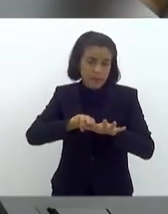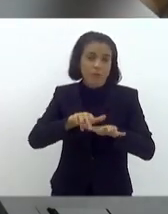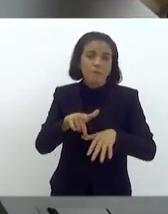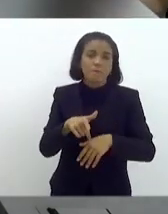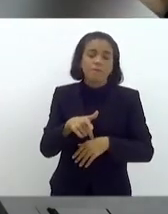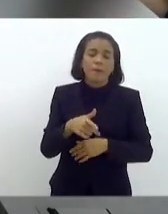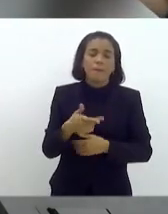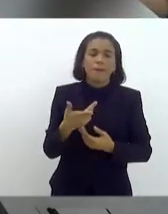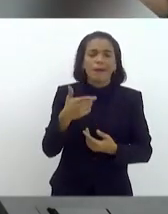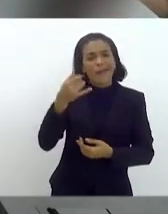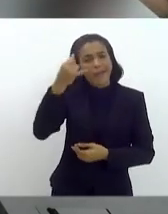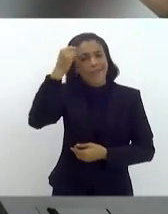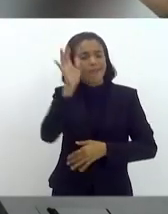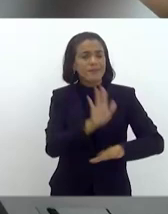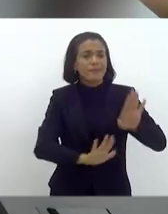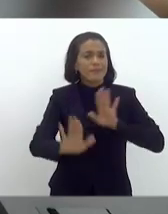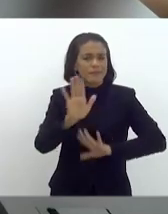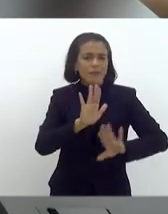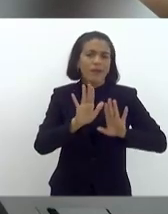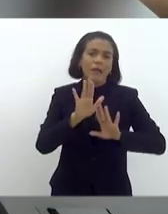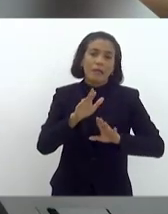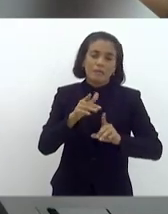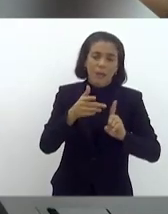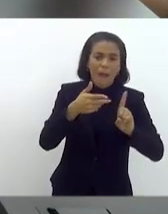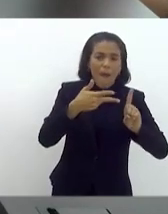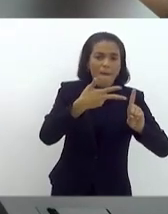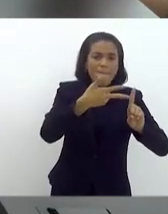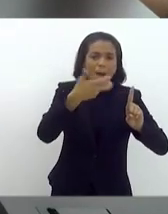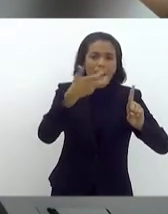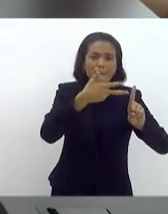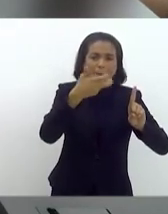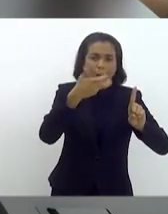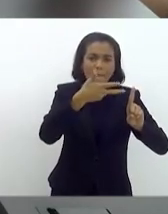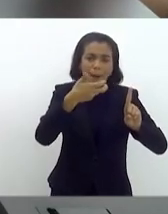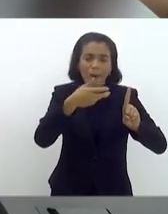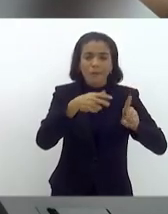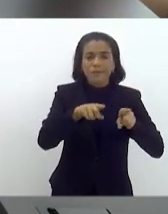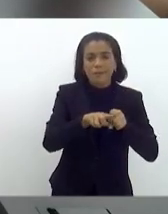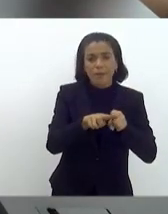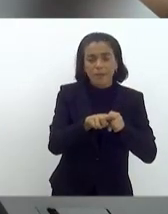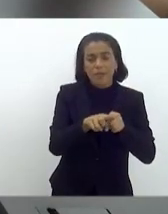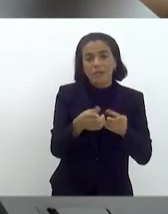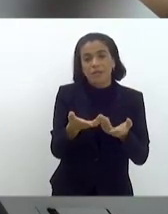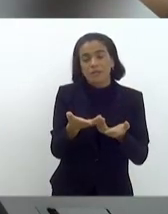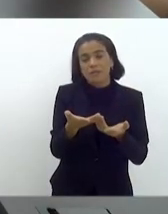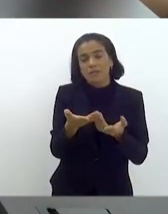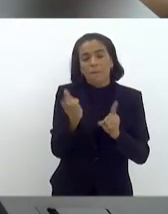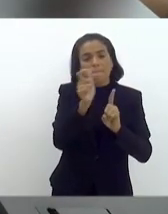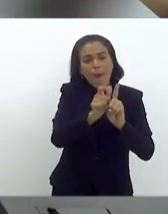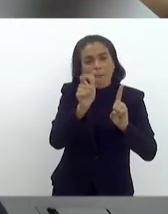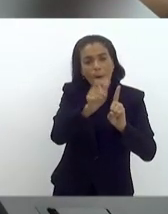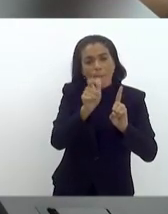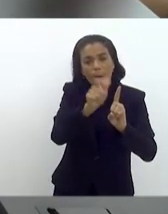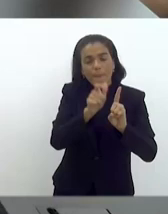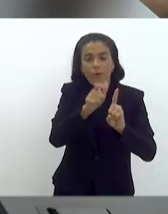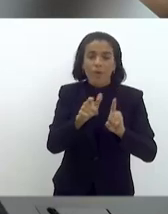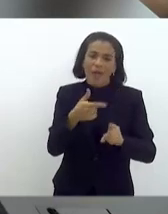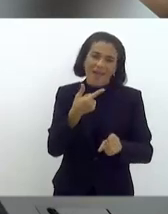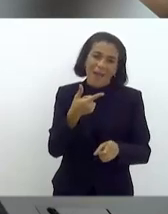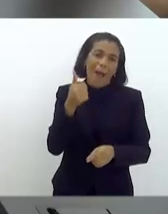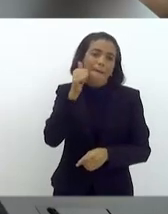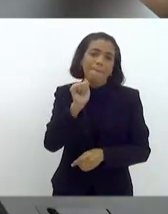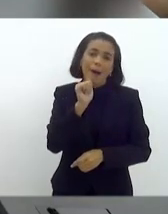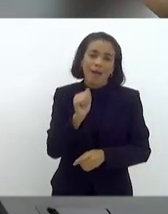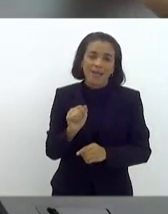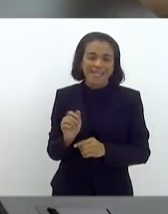si para a gente evitar determinadas ataques desnecessários também que acredito eu que quando uma Mãe coloca um filho dançando ele